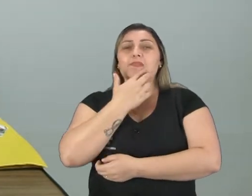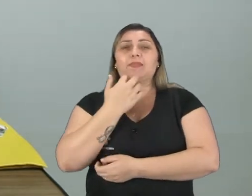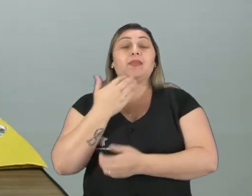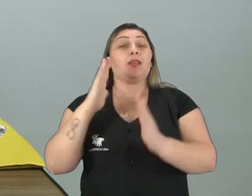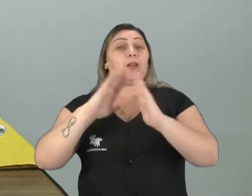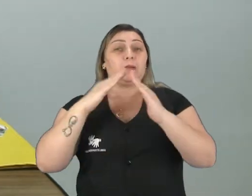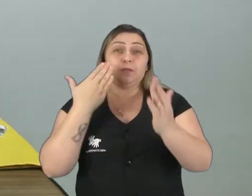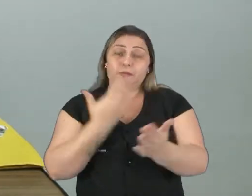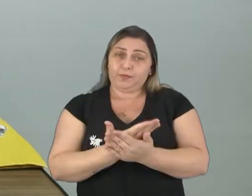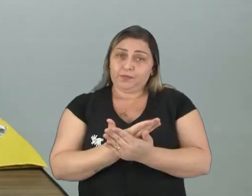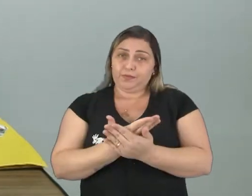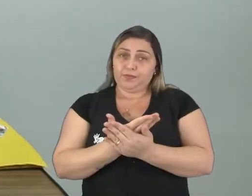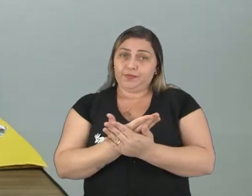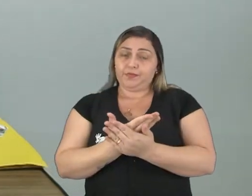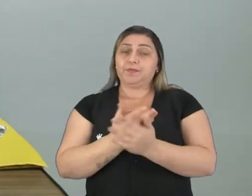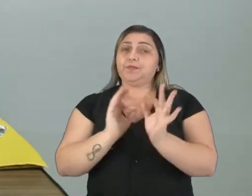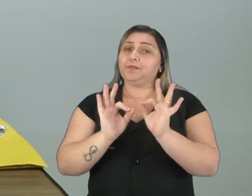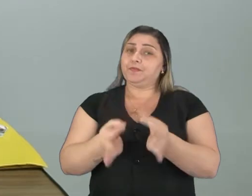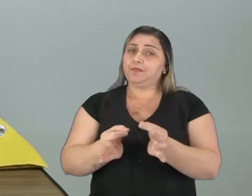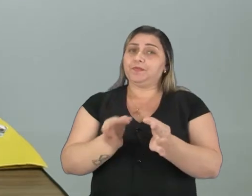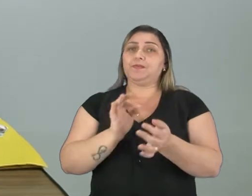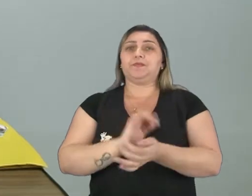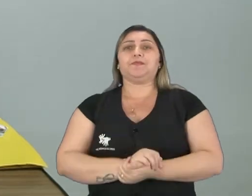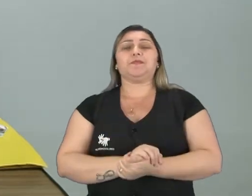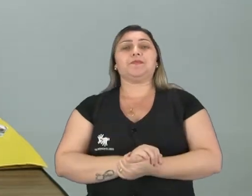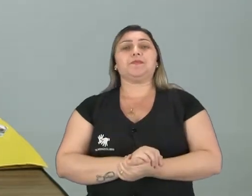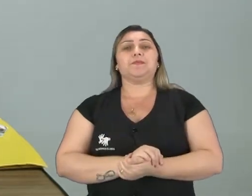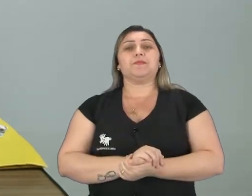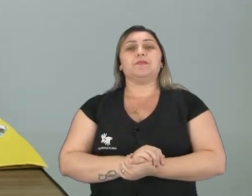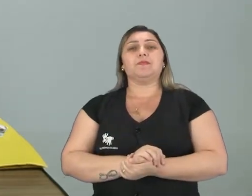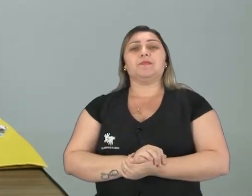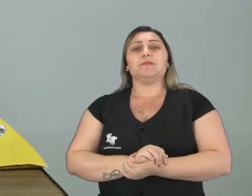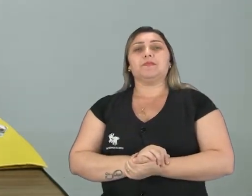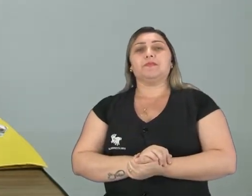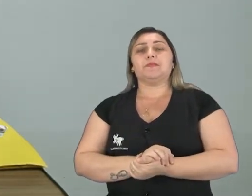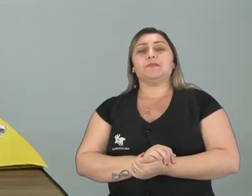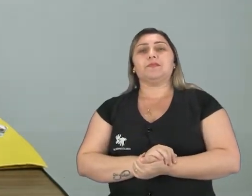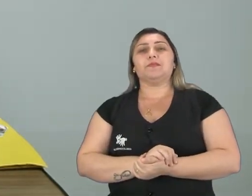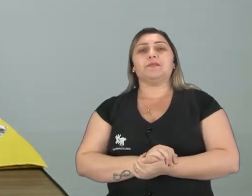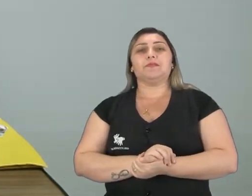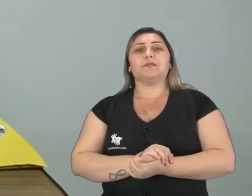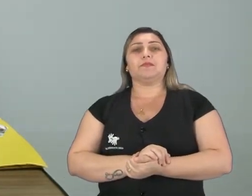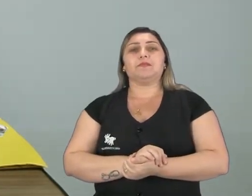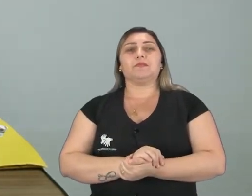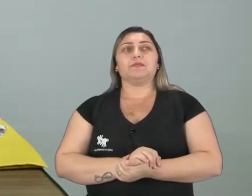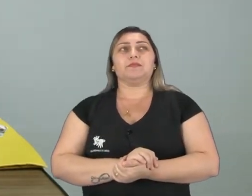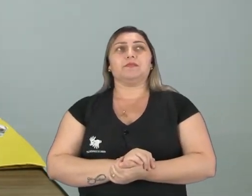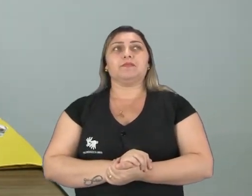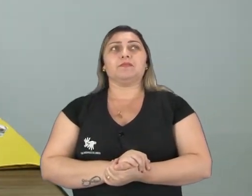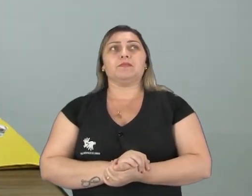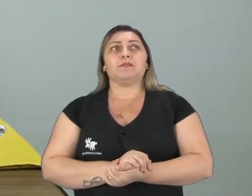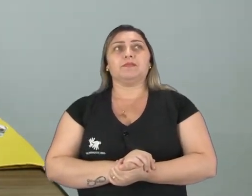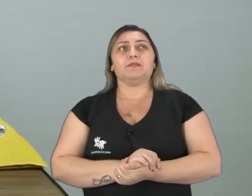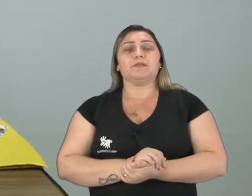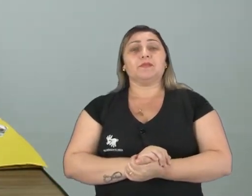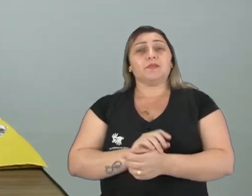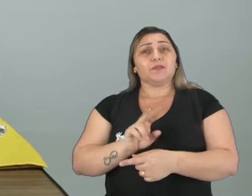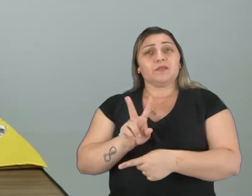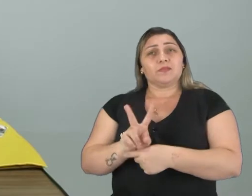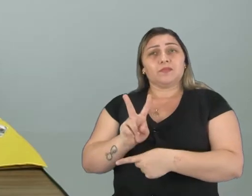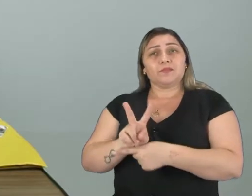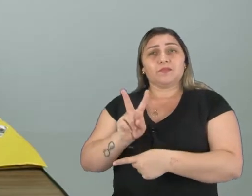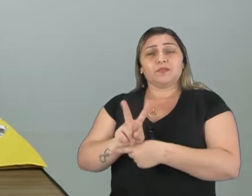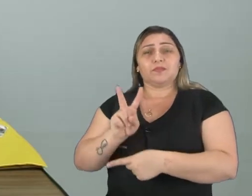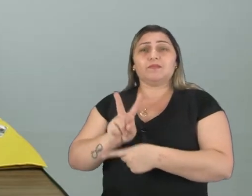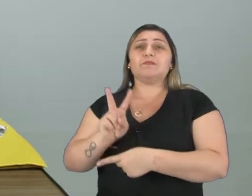Na escola, certo? Na escola, ocasionar o quê? A prevenção